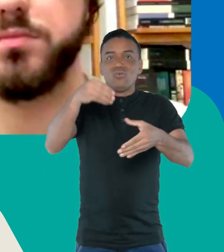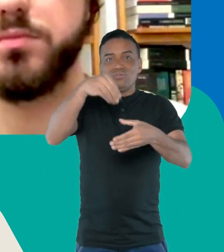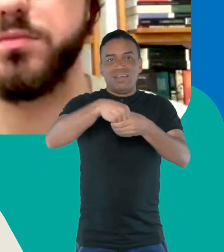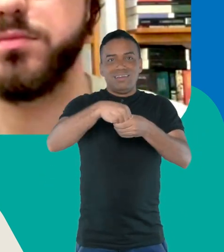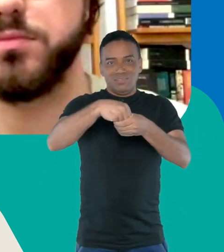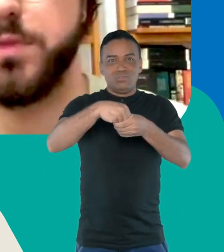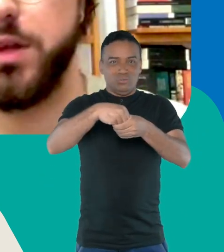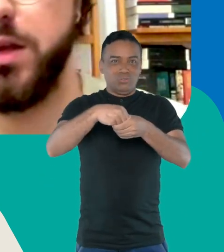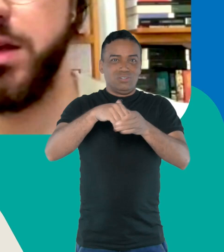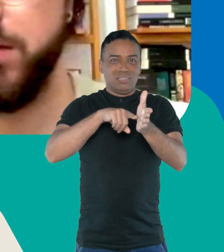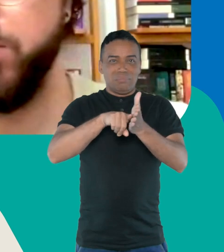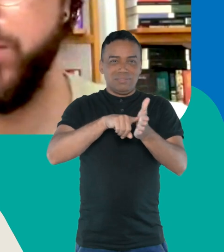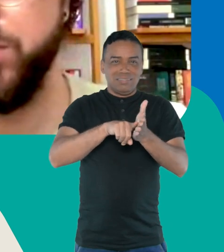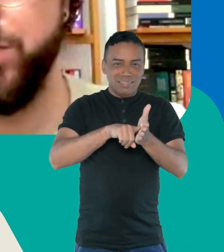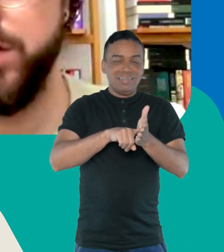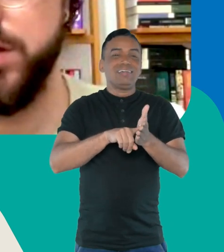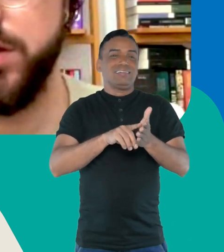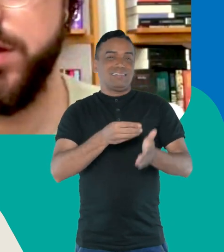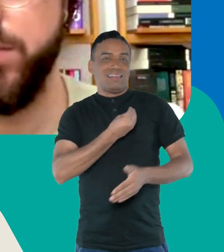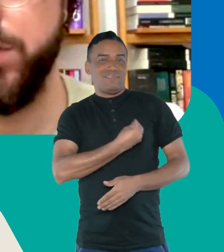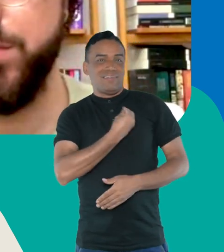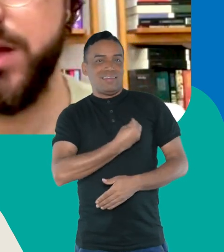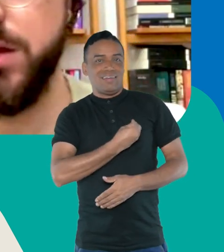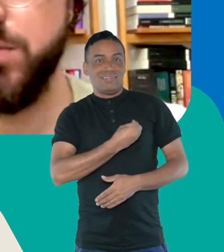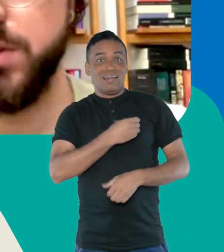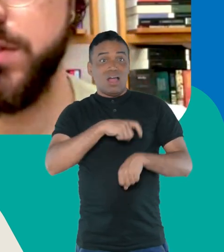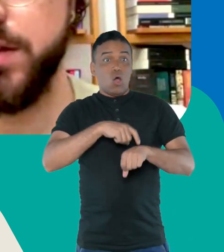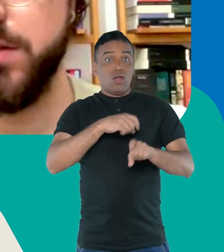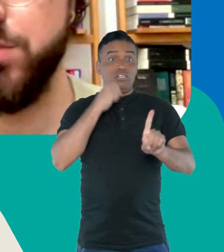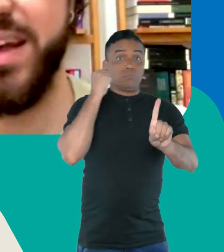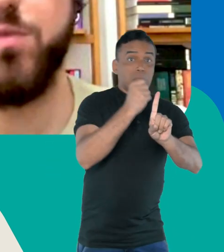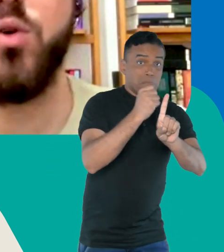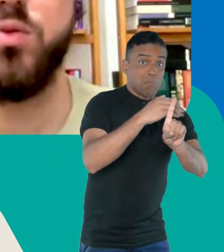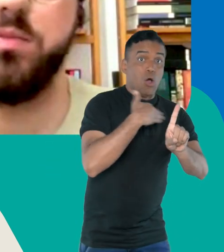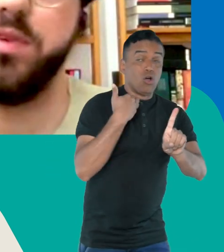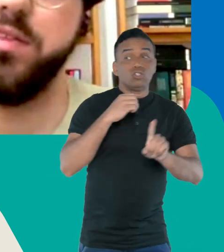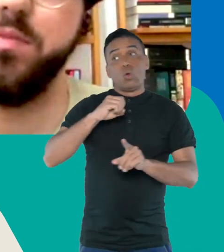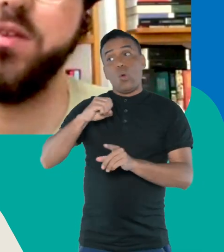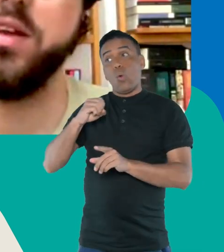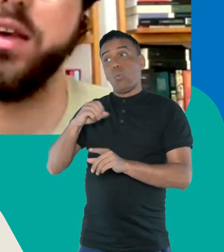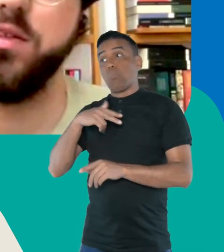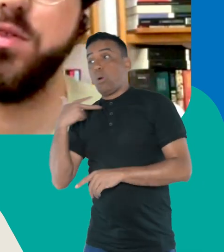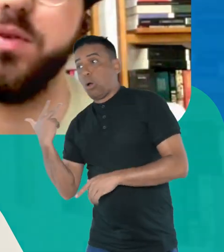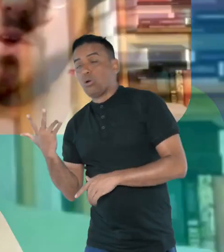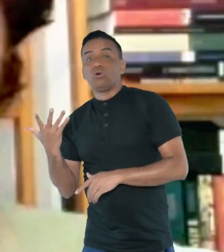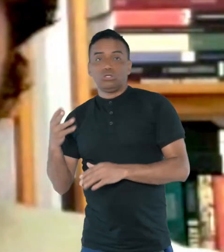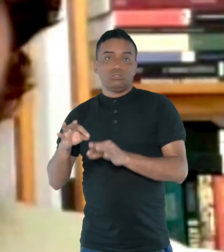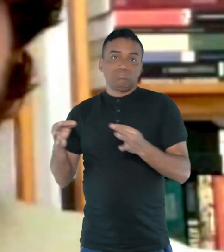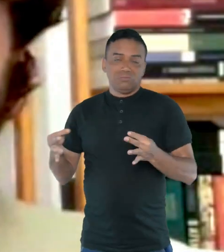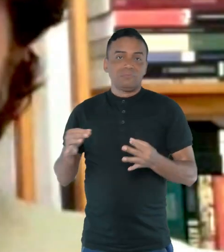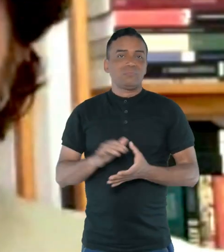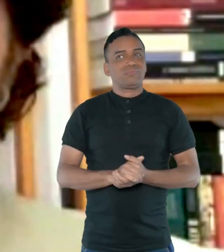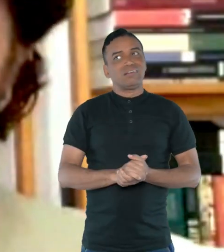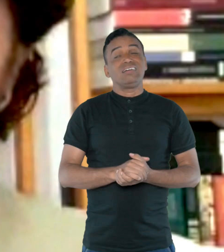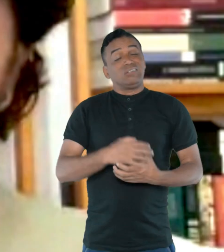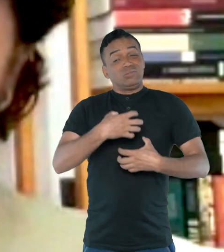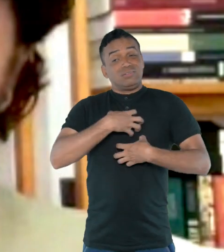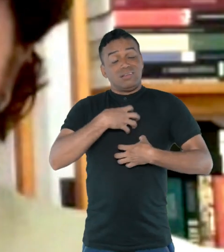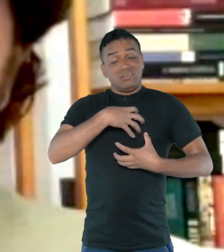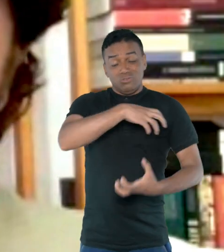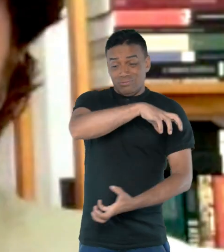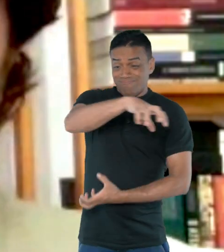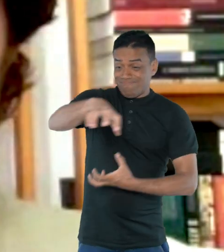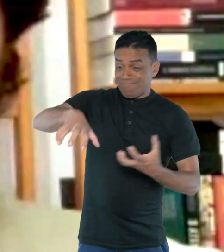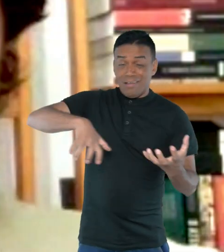vida? Muito de um sentimento, uma sensação de revolta, para ser bem honesto. Quando